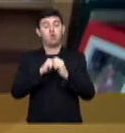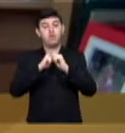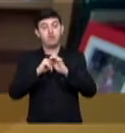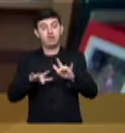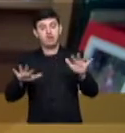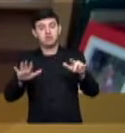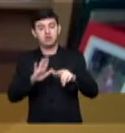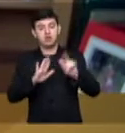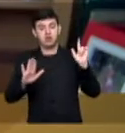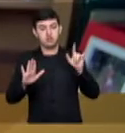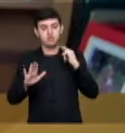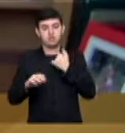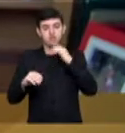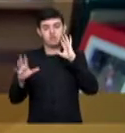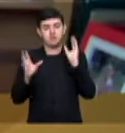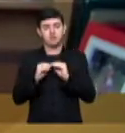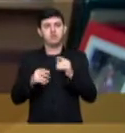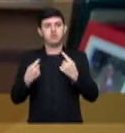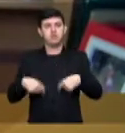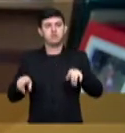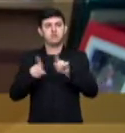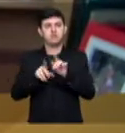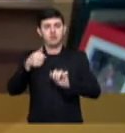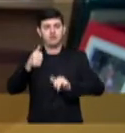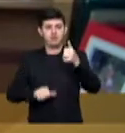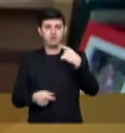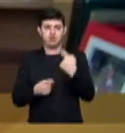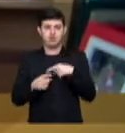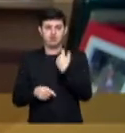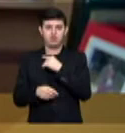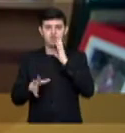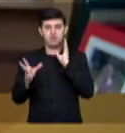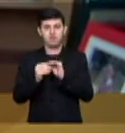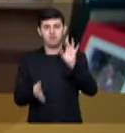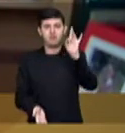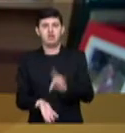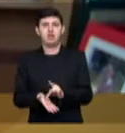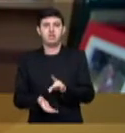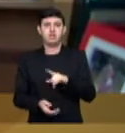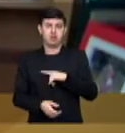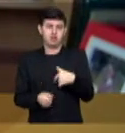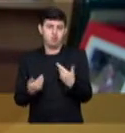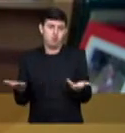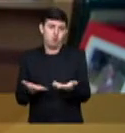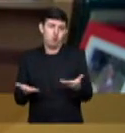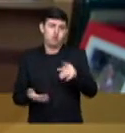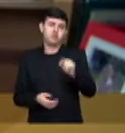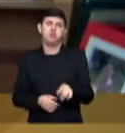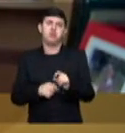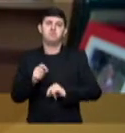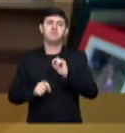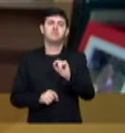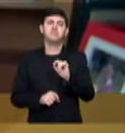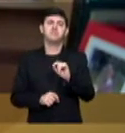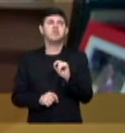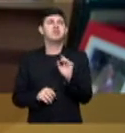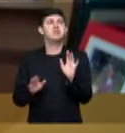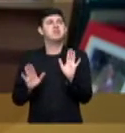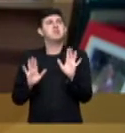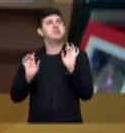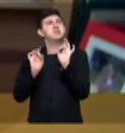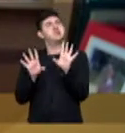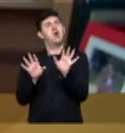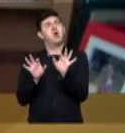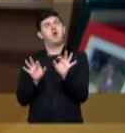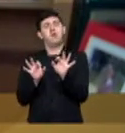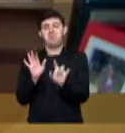ser levado em conta. Deve ser levado em conta, porque, na verdade, o que temos no caso concreto não é simplesmente uma